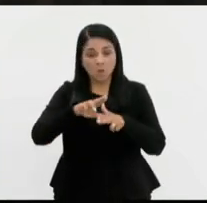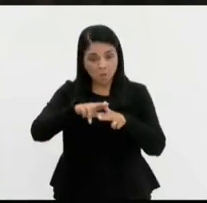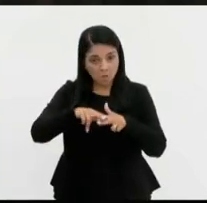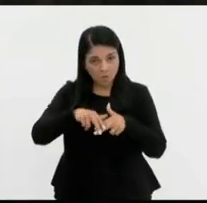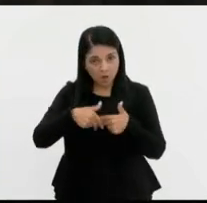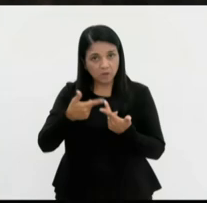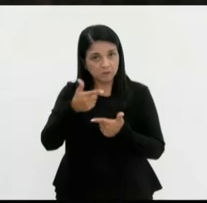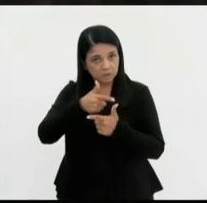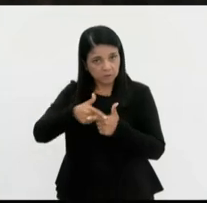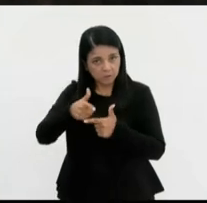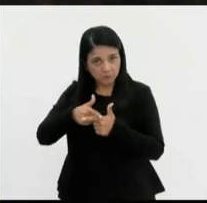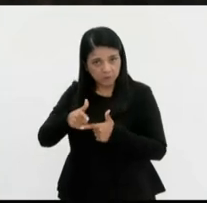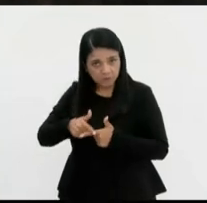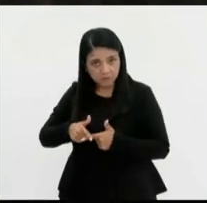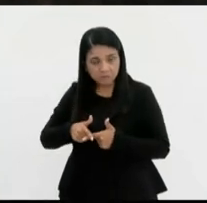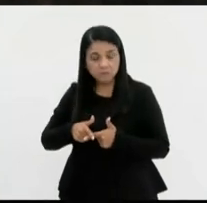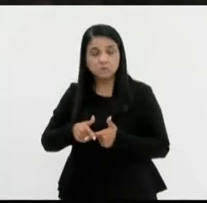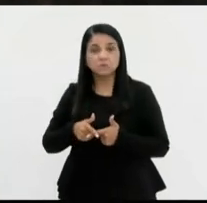presidente